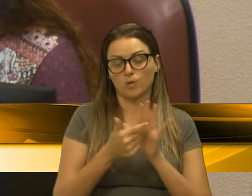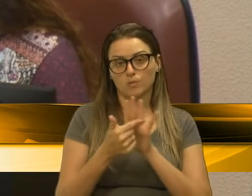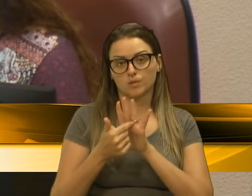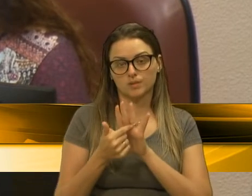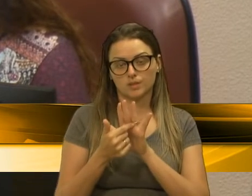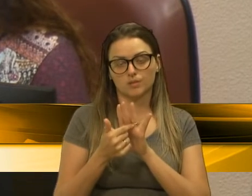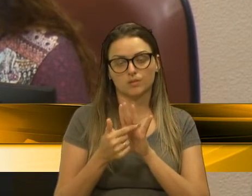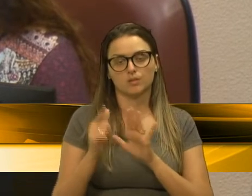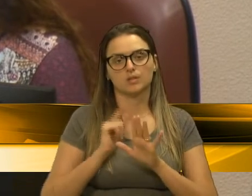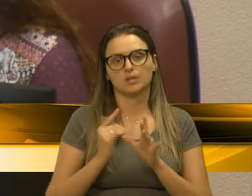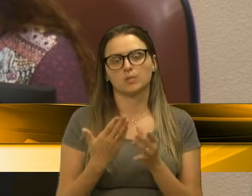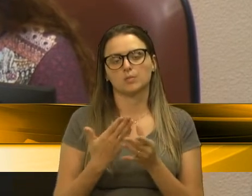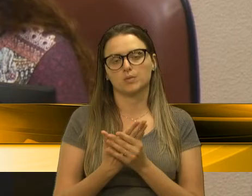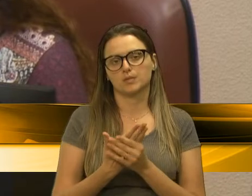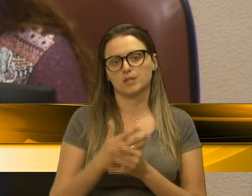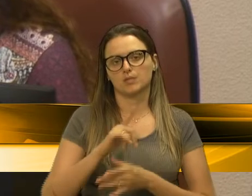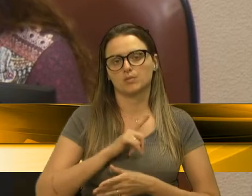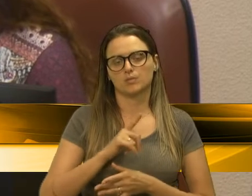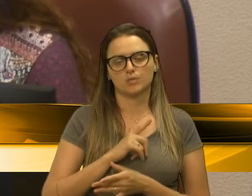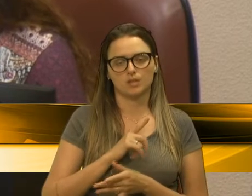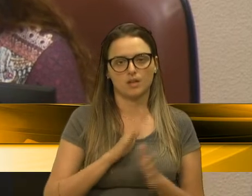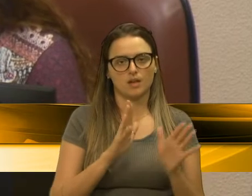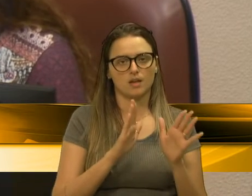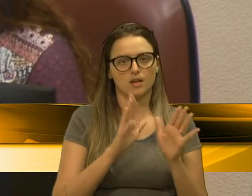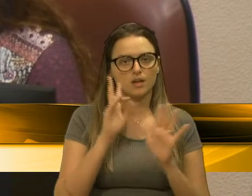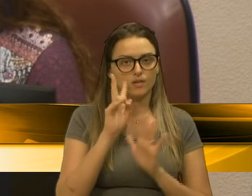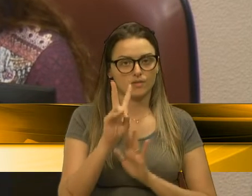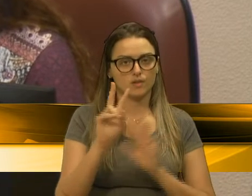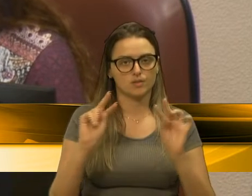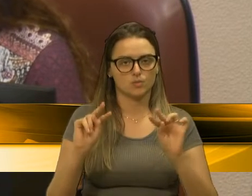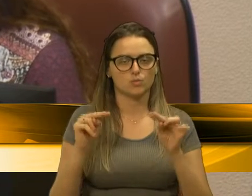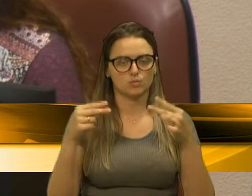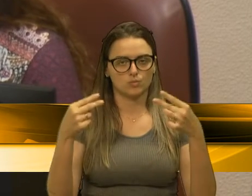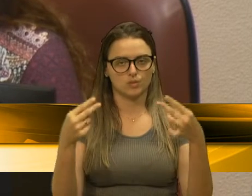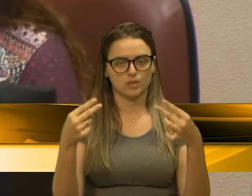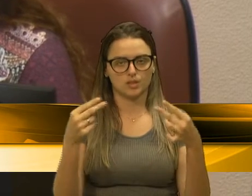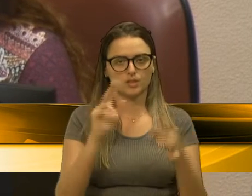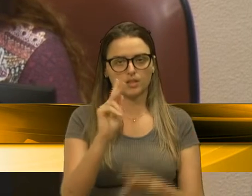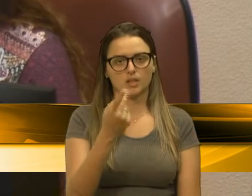acordado, supracitado o processo deverá ser acessado por meio do link